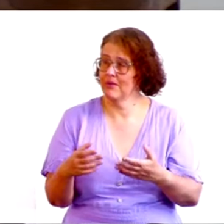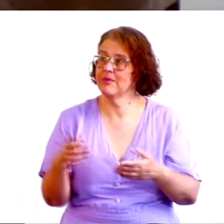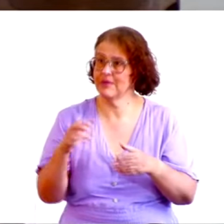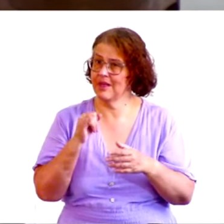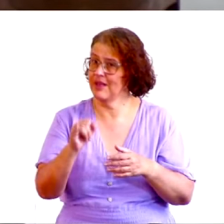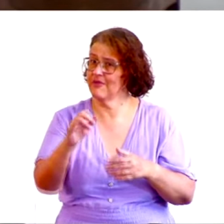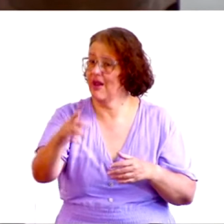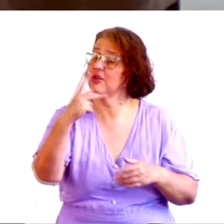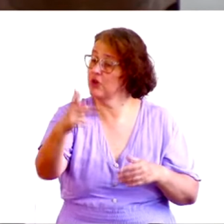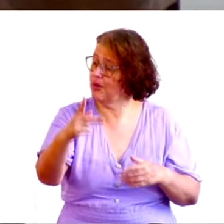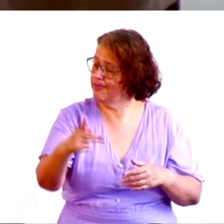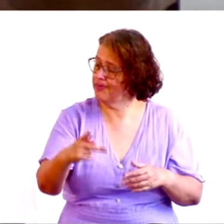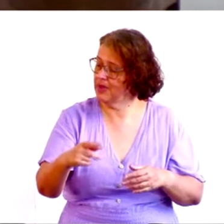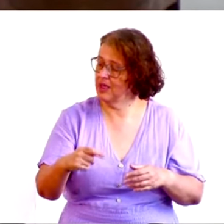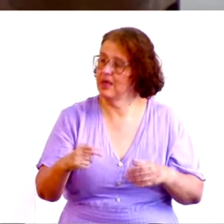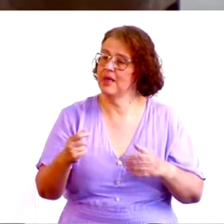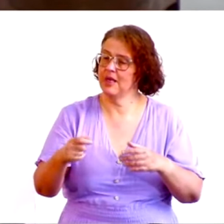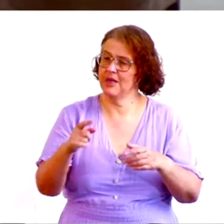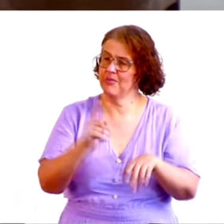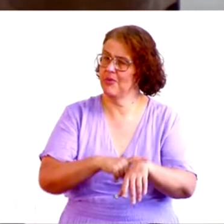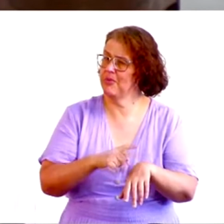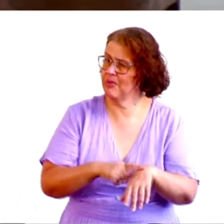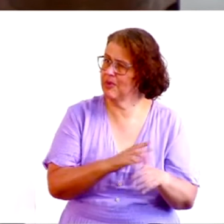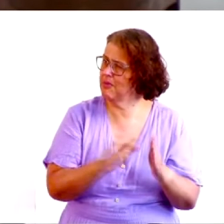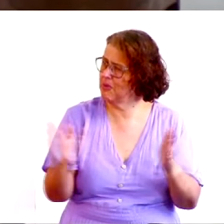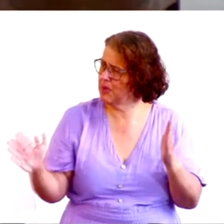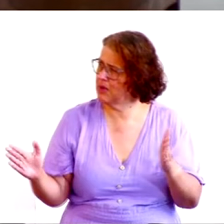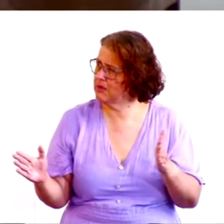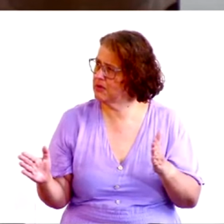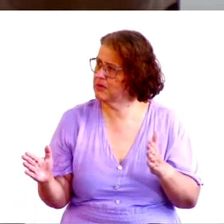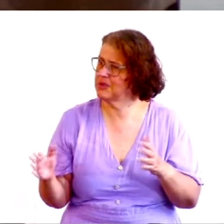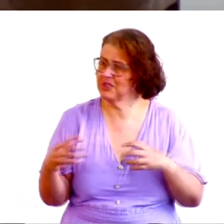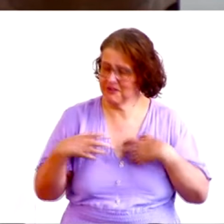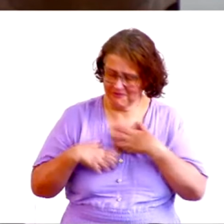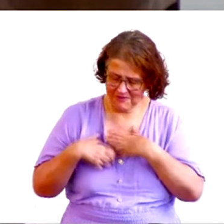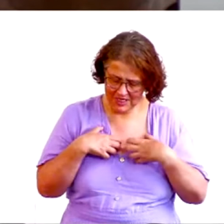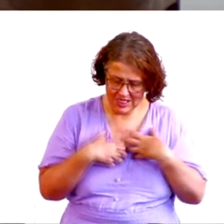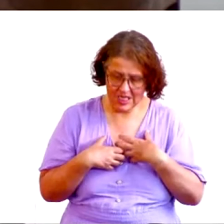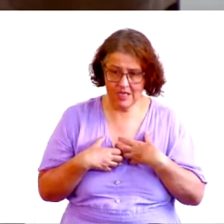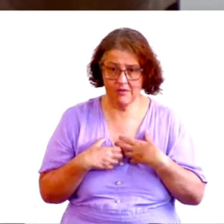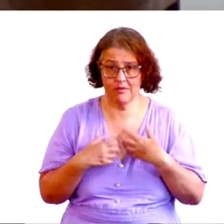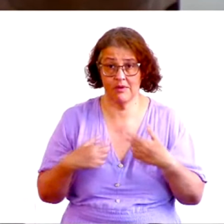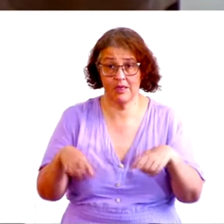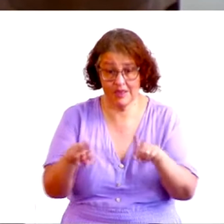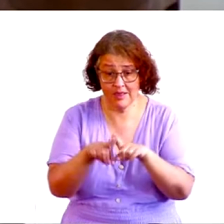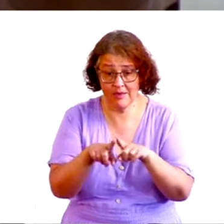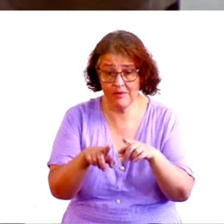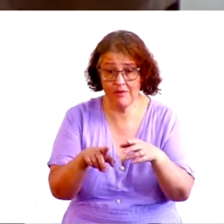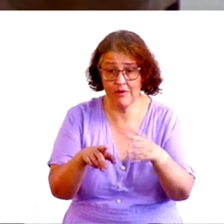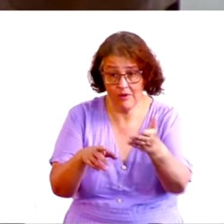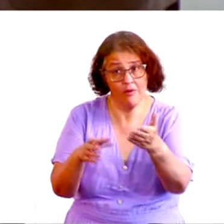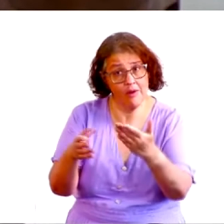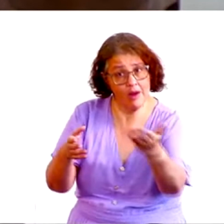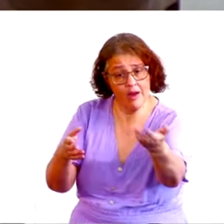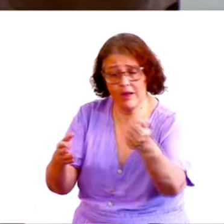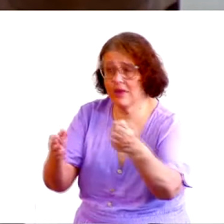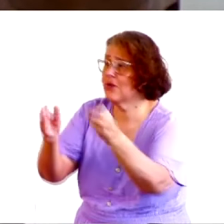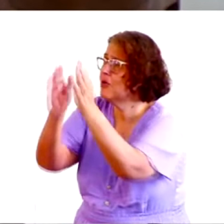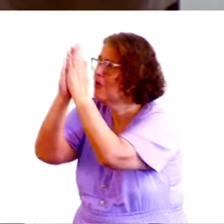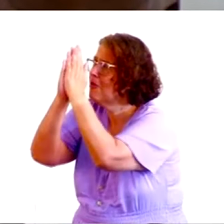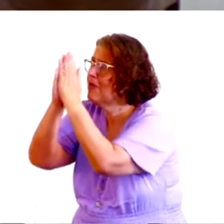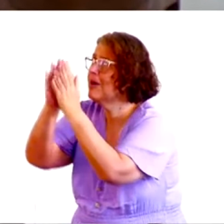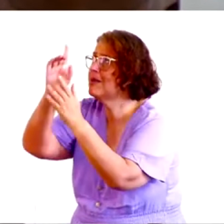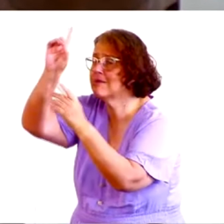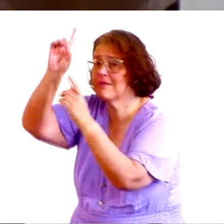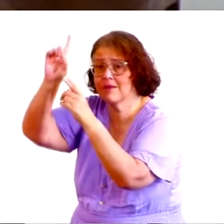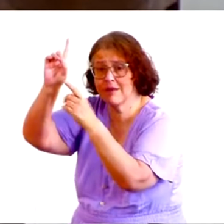vocês lembrem do Deus de vocês converse com o Deus de vocês o futuro de vocês ainda